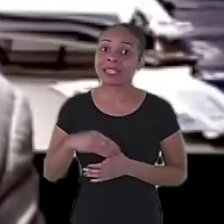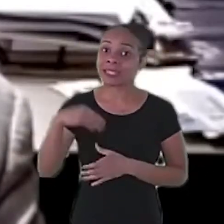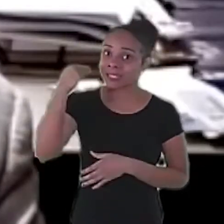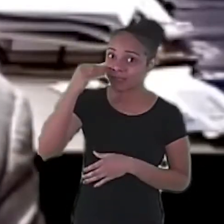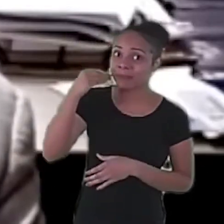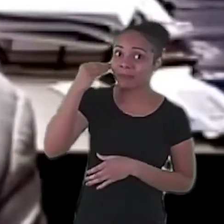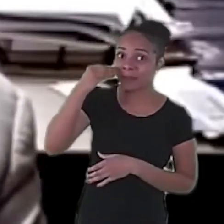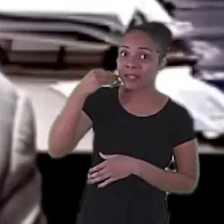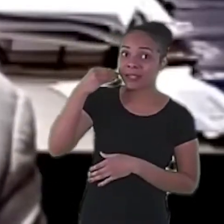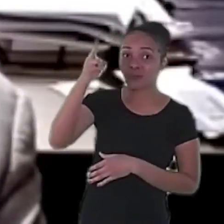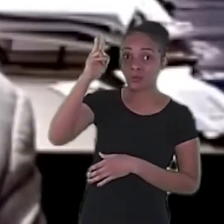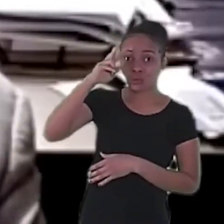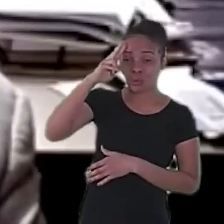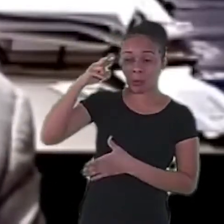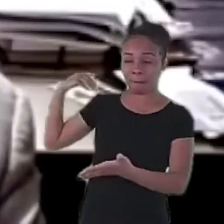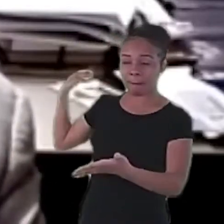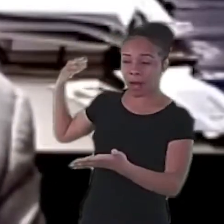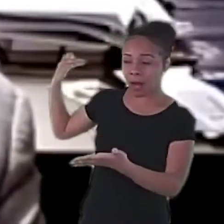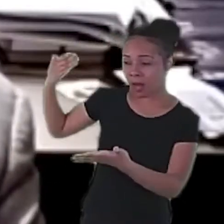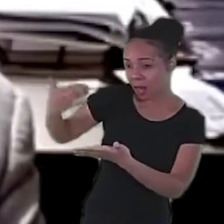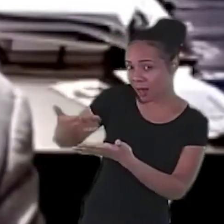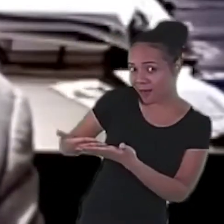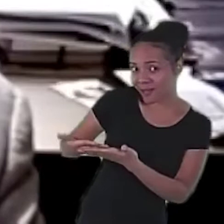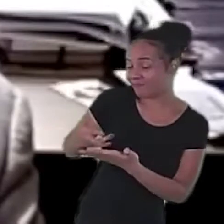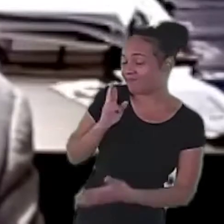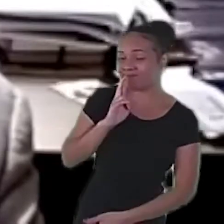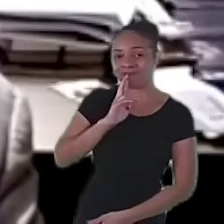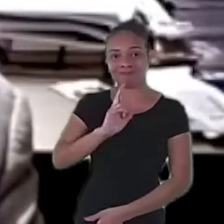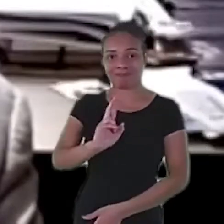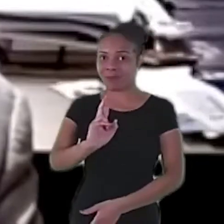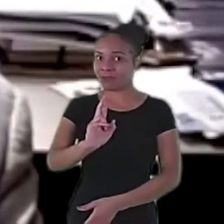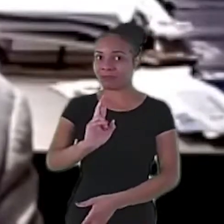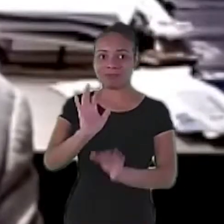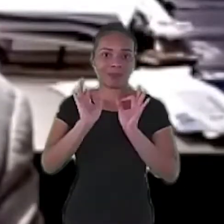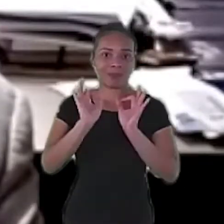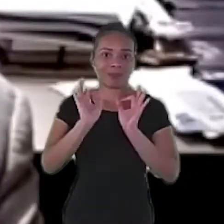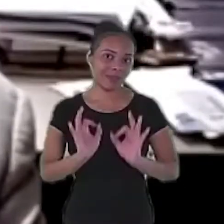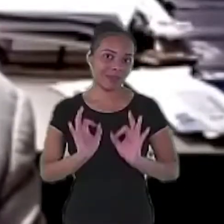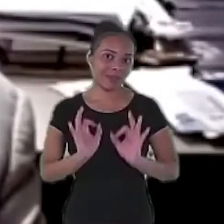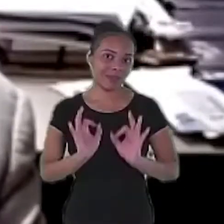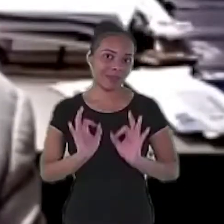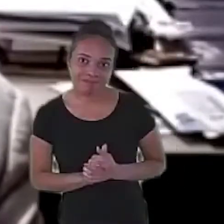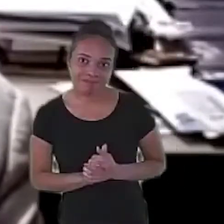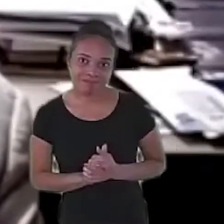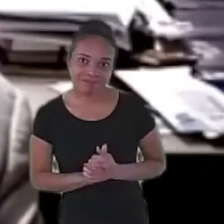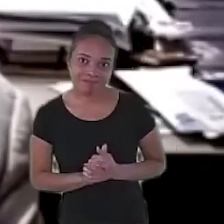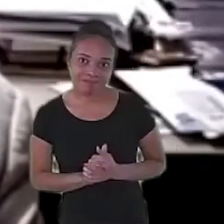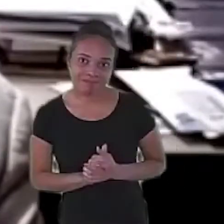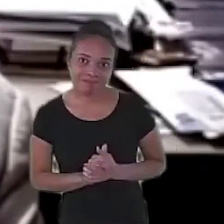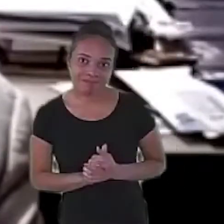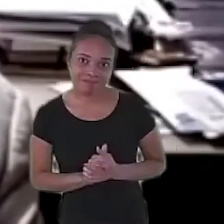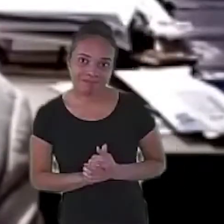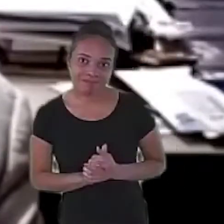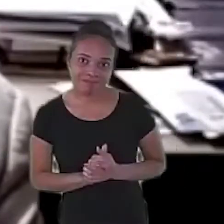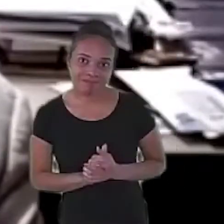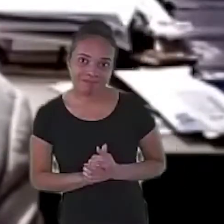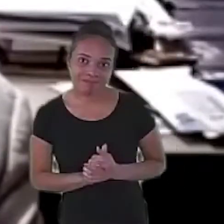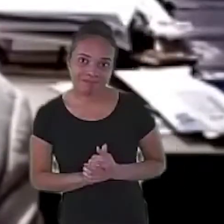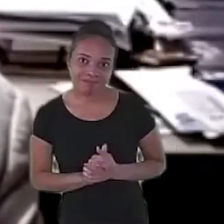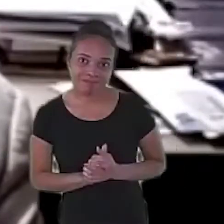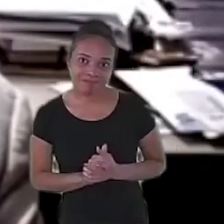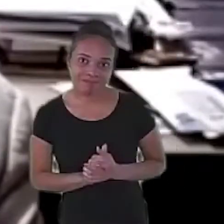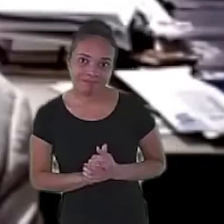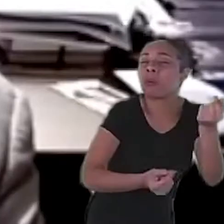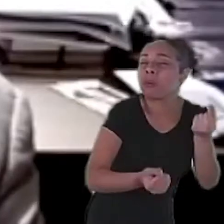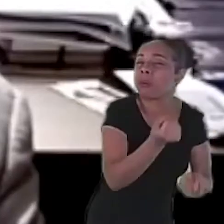resposta adequada. Por outro lado, a liberdade total do mercado, tá certo? Levanta uma crescente